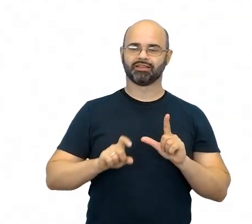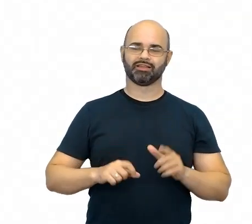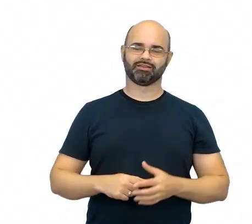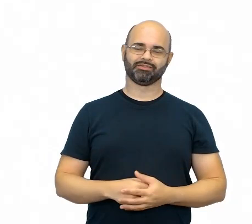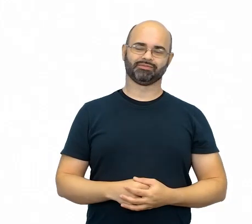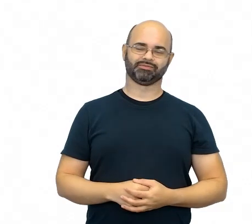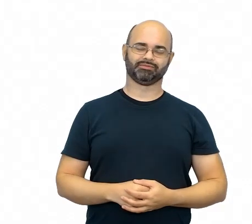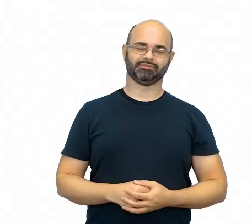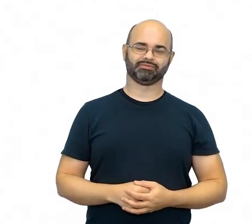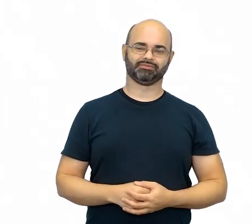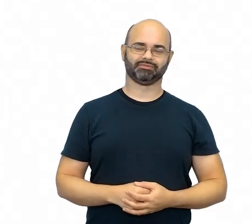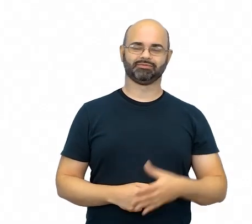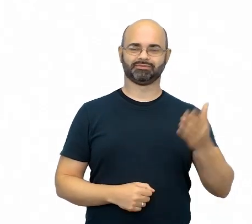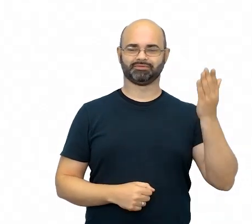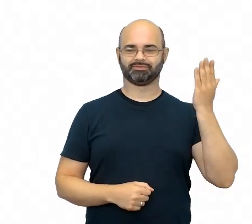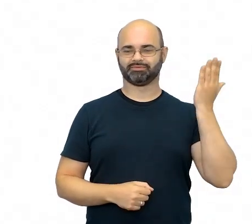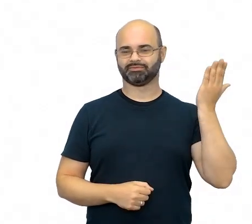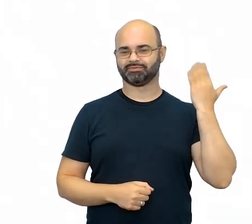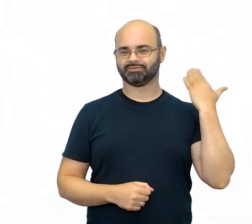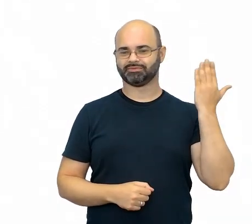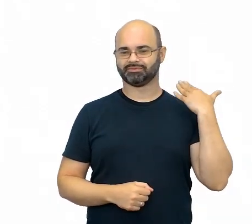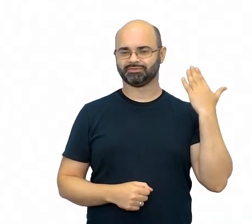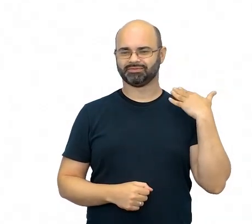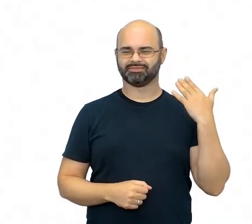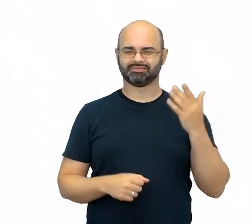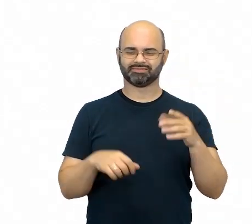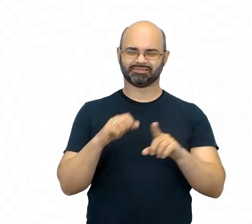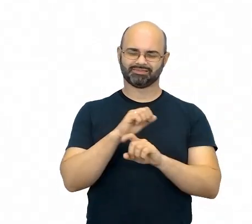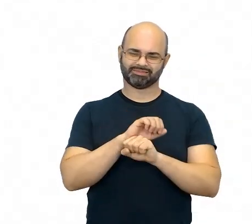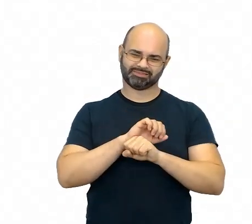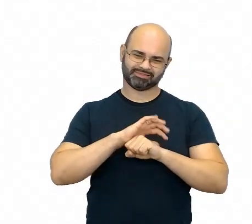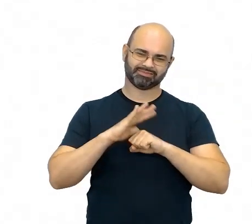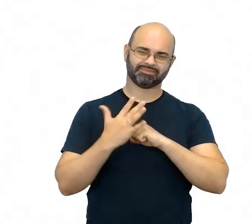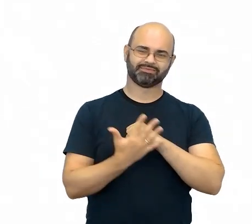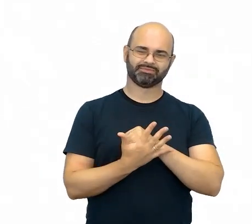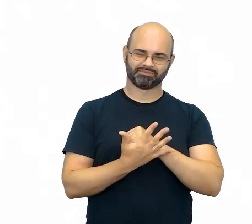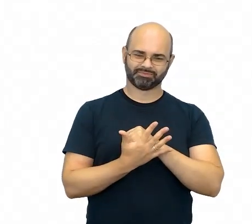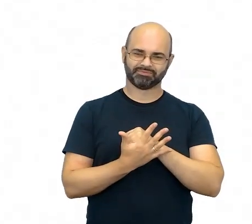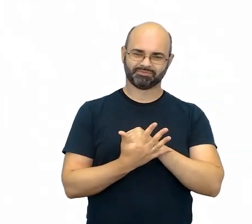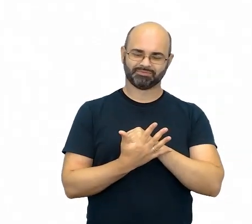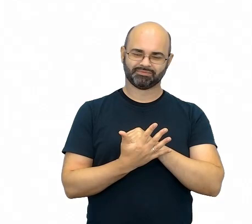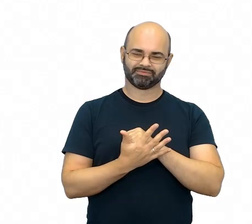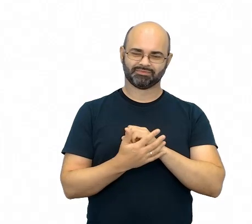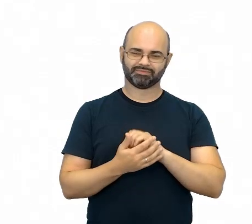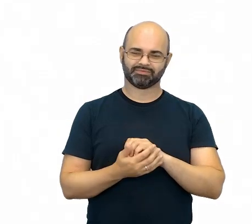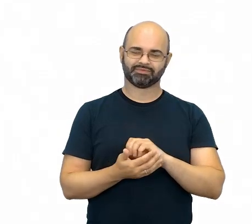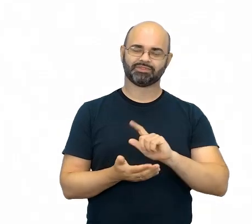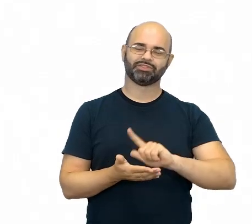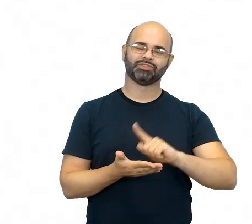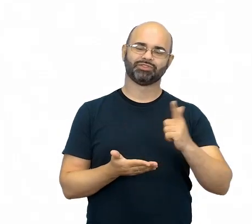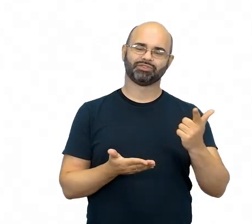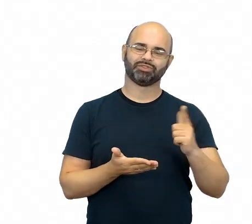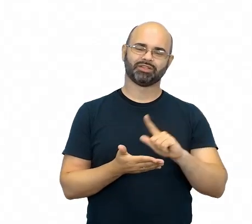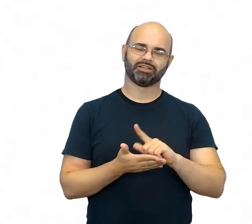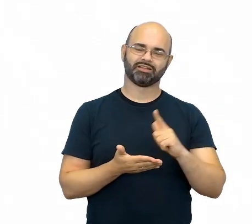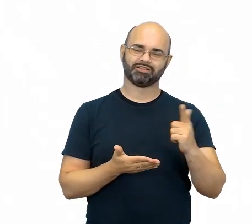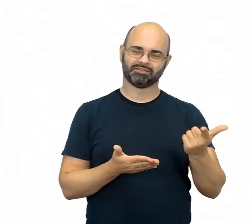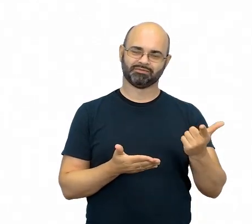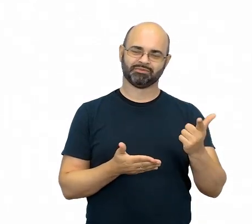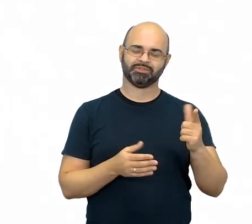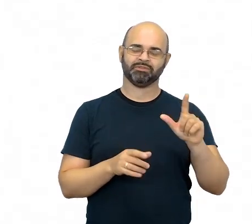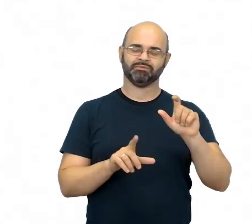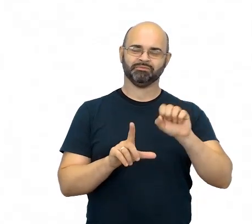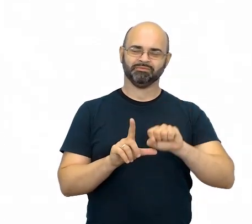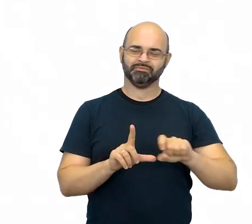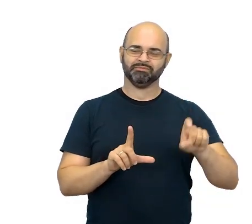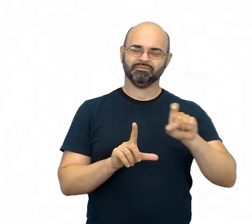foi essencial, né, que o trabalho se debruçasse sobre os jornais online. Atualmente, em que as